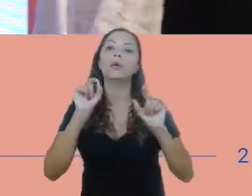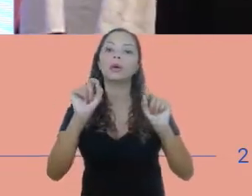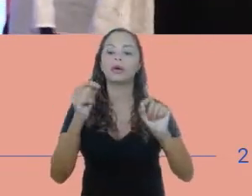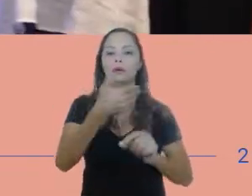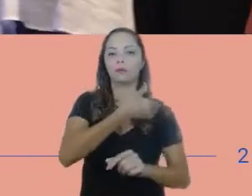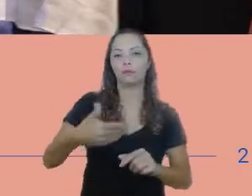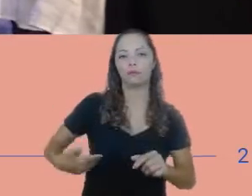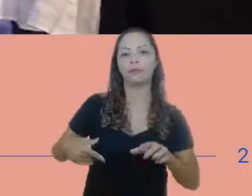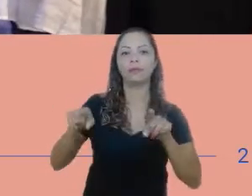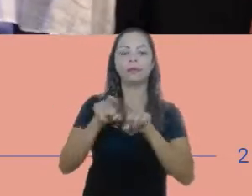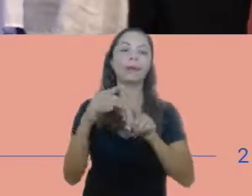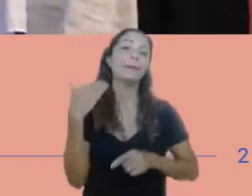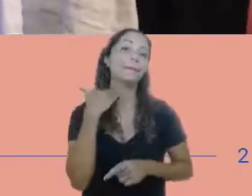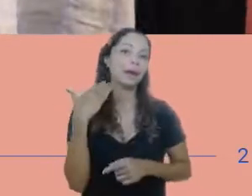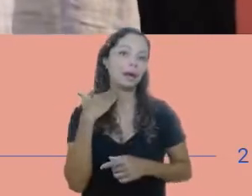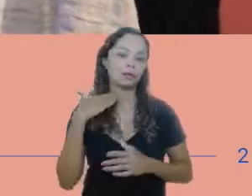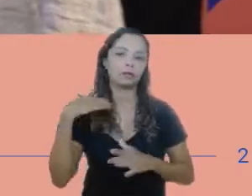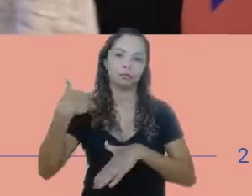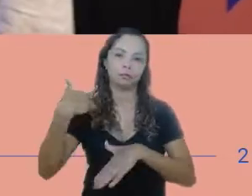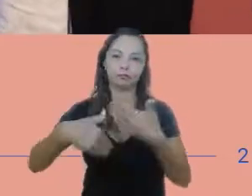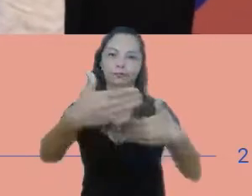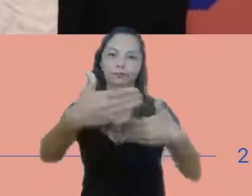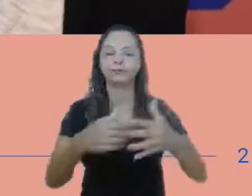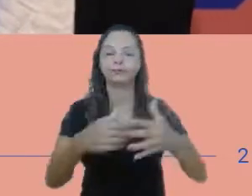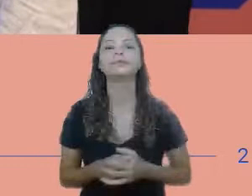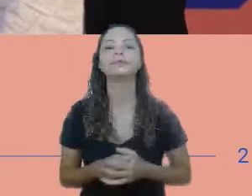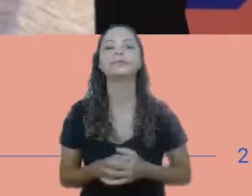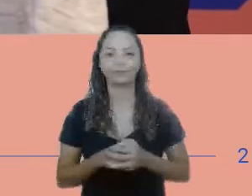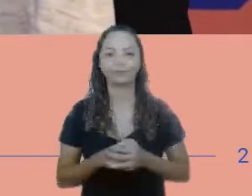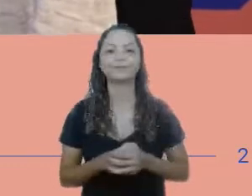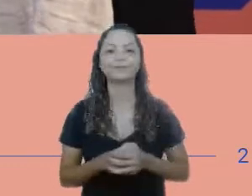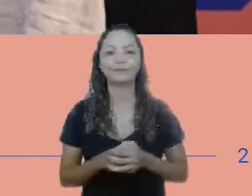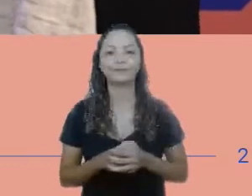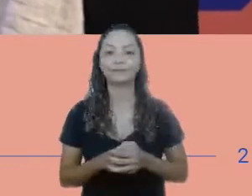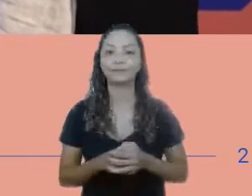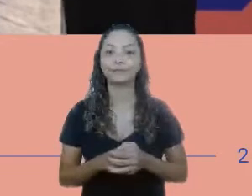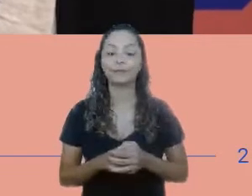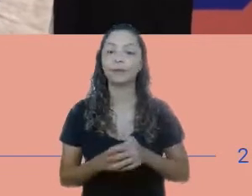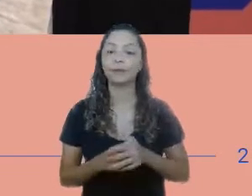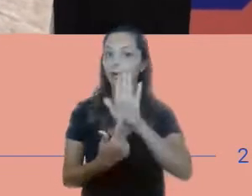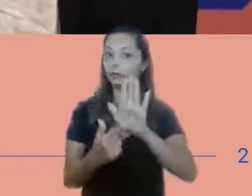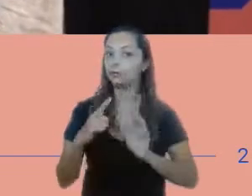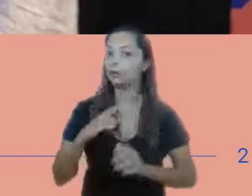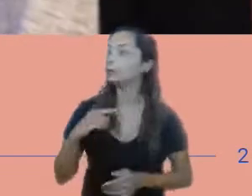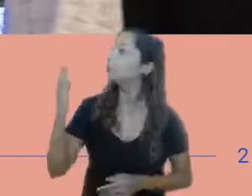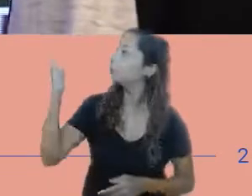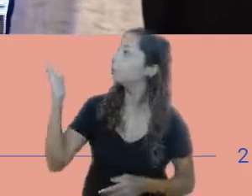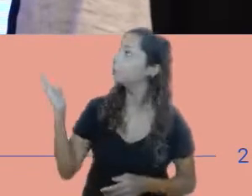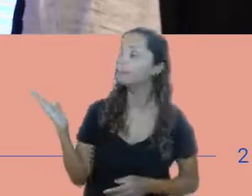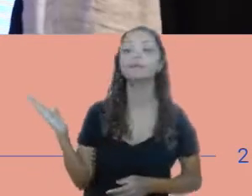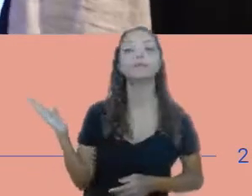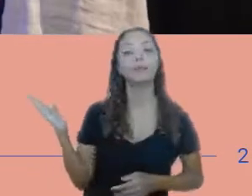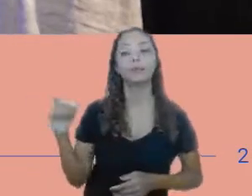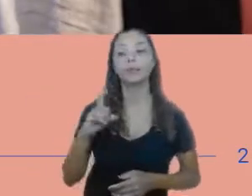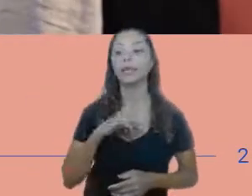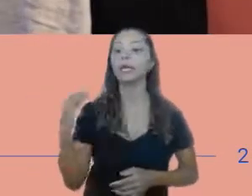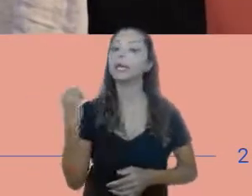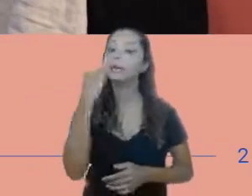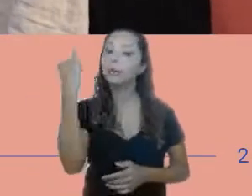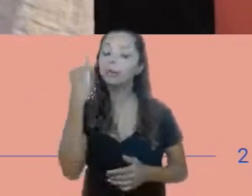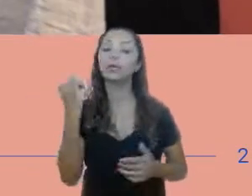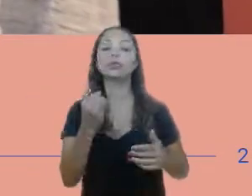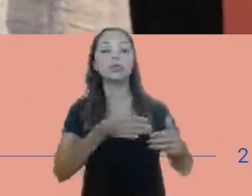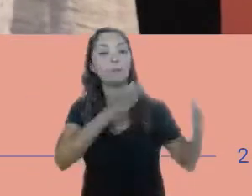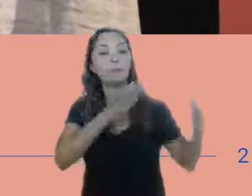então a gente viu que processos e relações são extremamente importantes eu